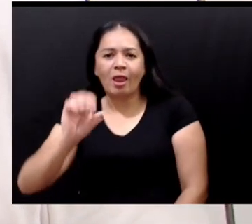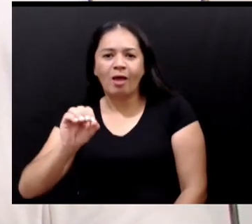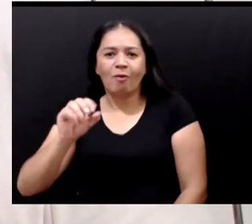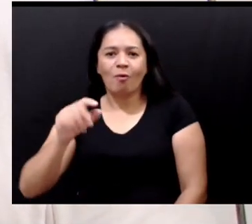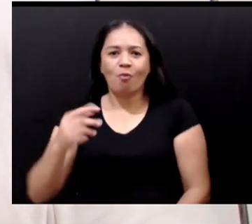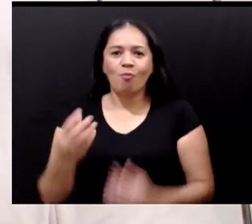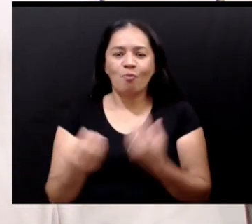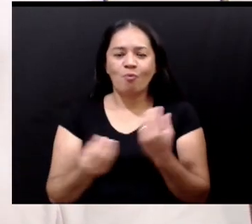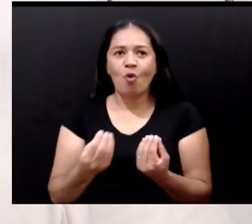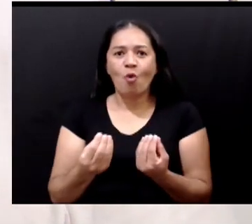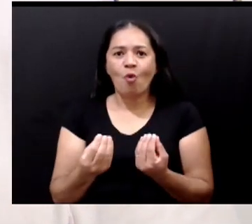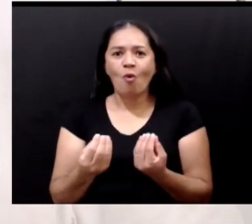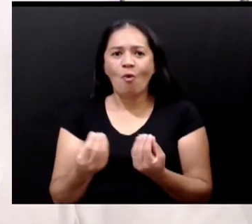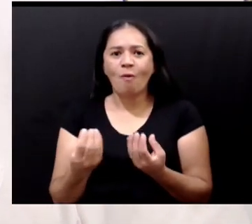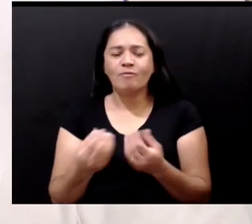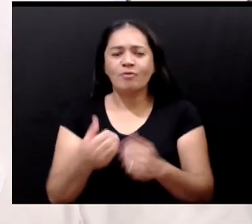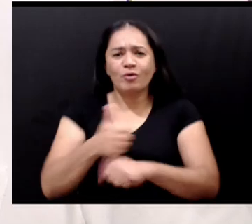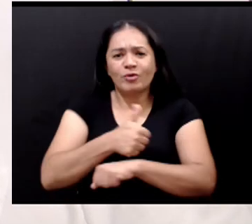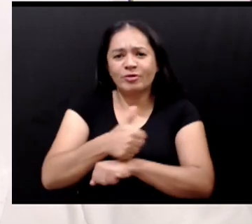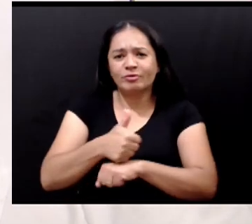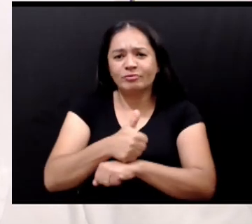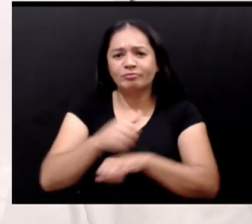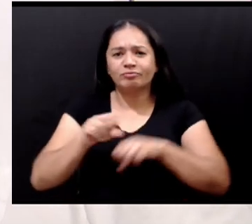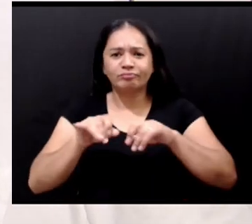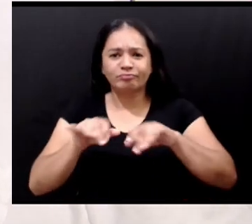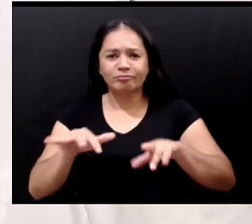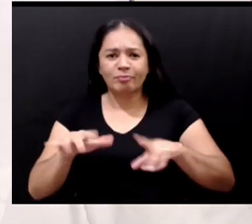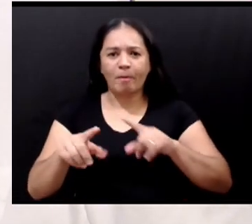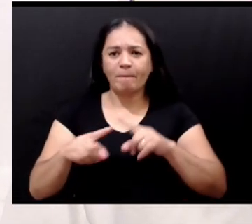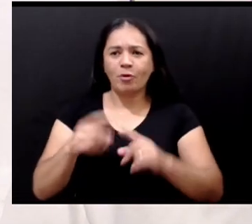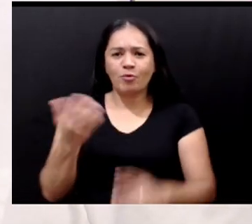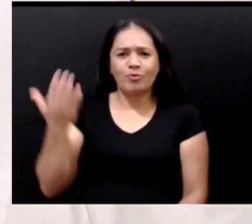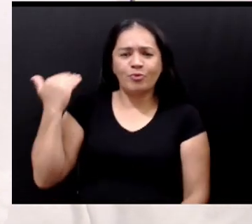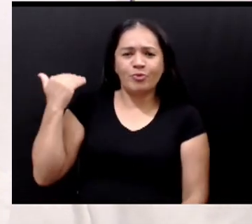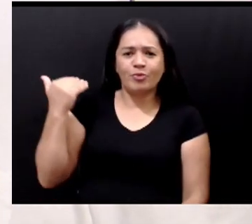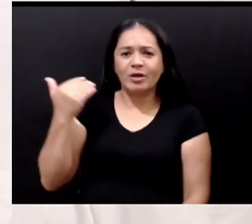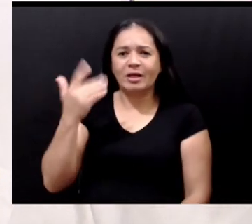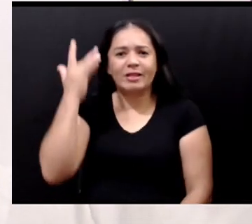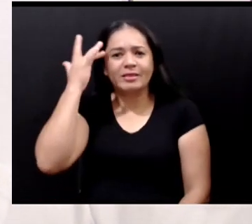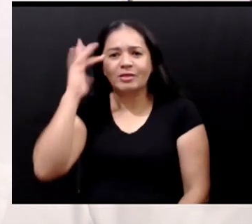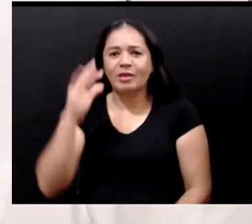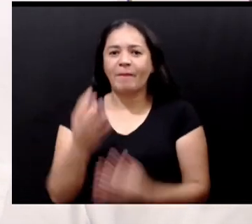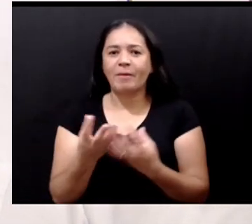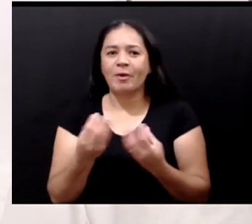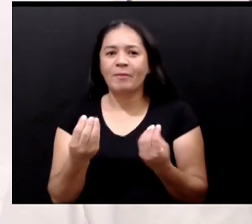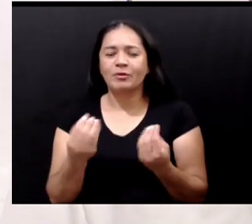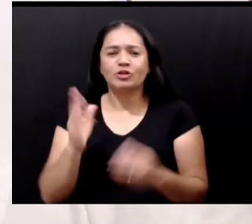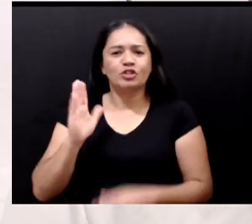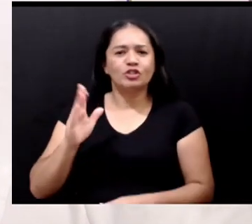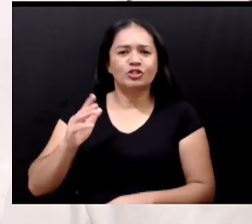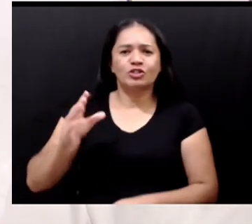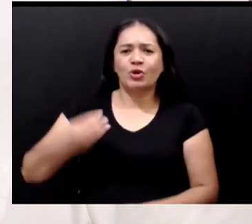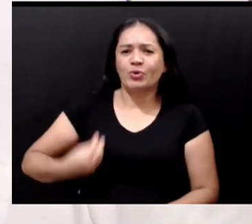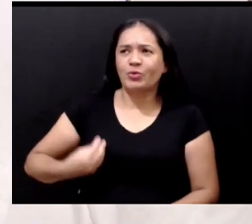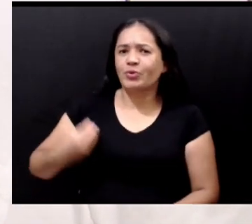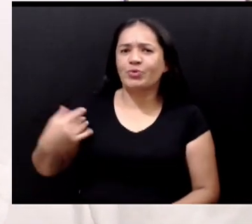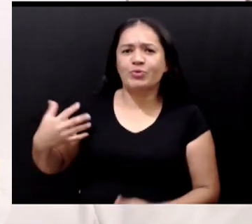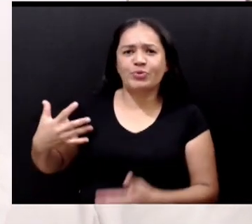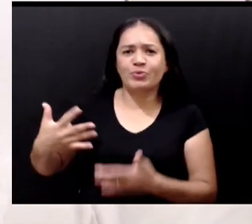difundiu essa profissão. Ela é pouco falada, mas ela é muito importante, existe há muitos anos, não é isso, professor? Com certeza,